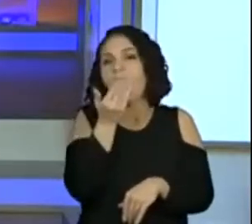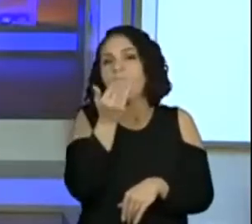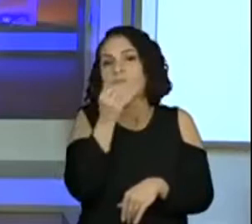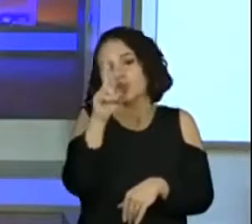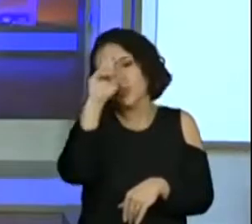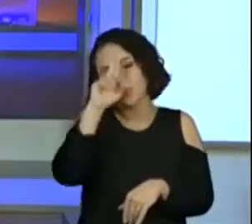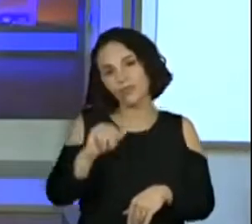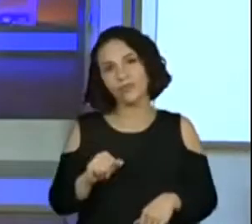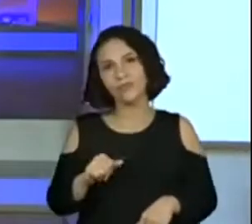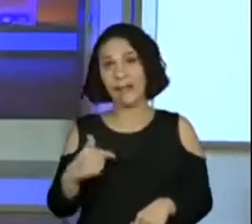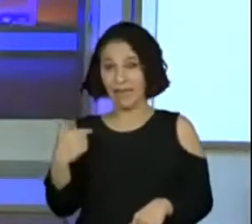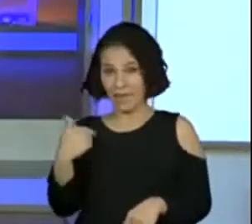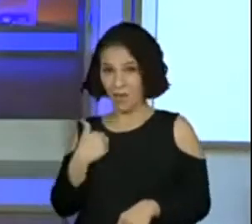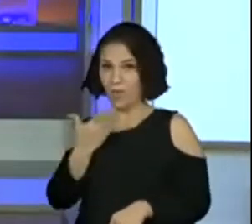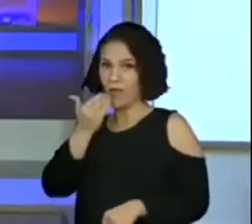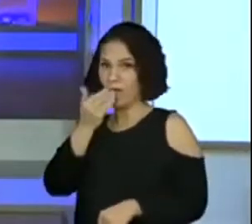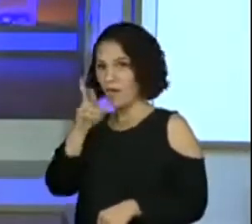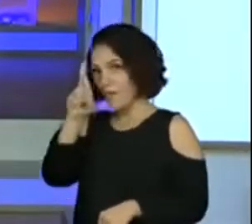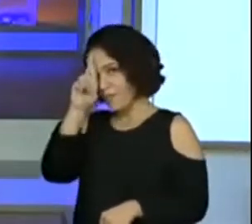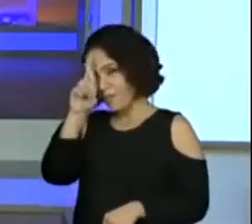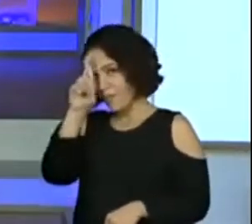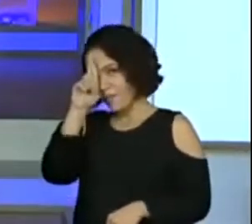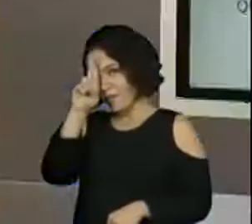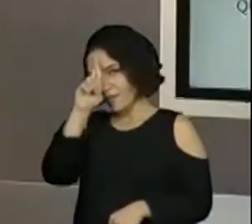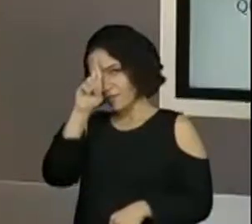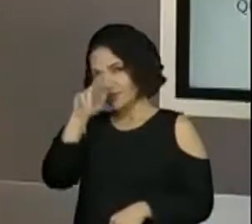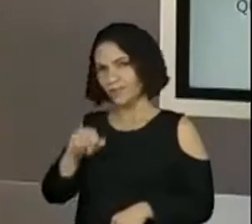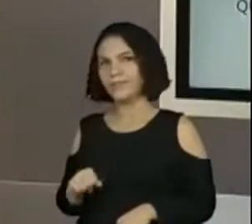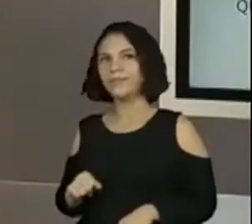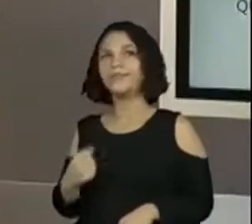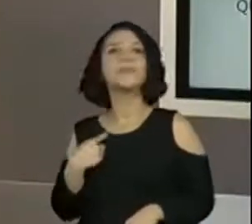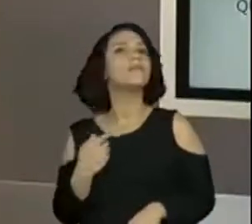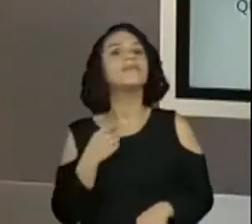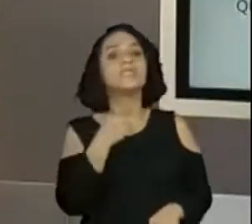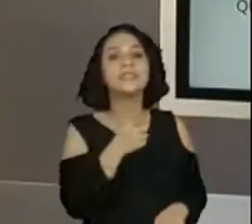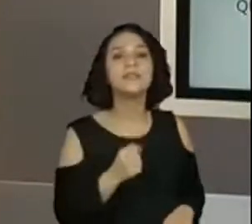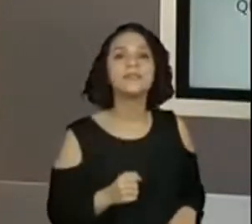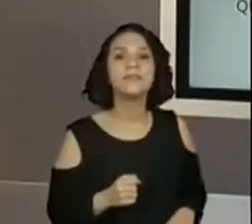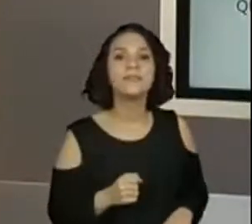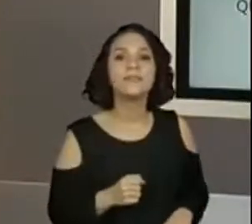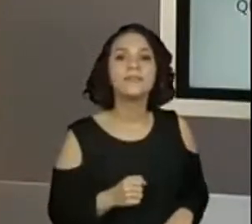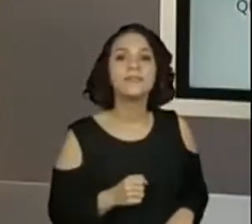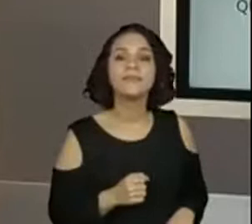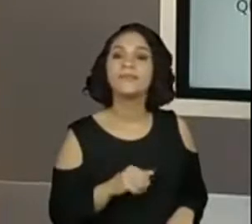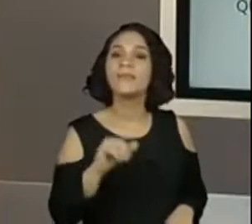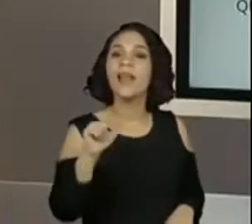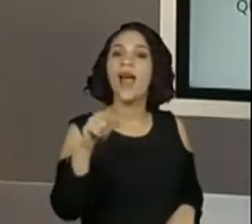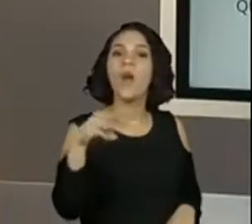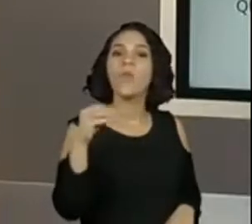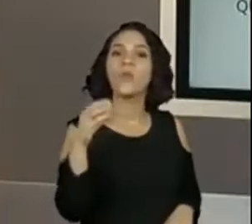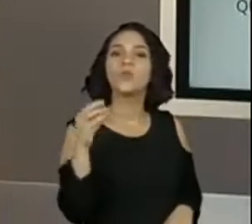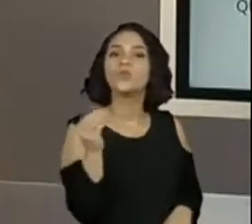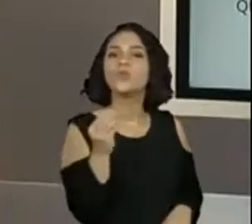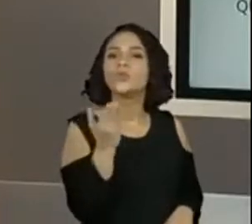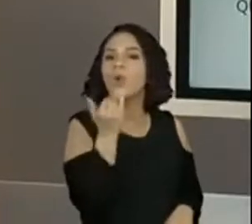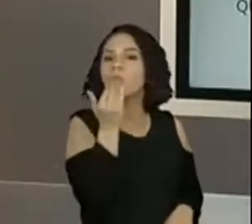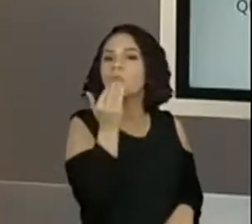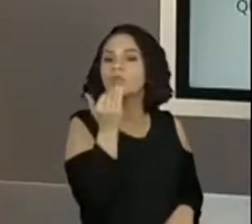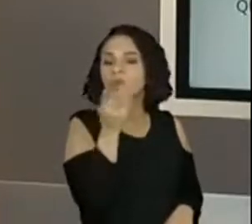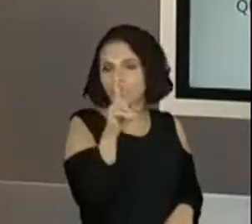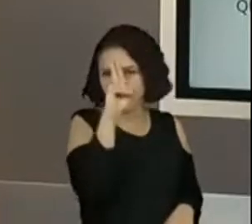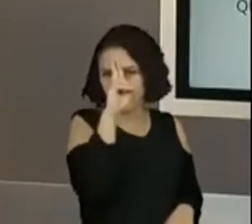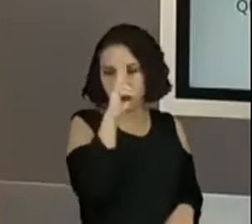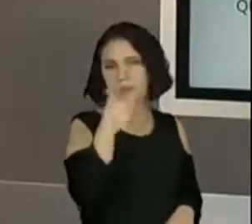almoço meio-dia. Meio-dia. E vocês, que horas vocês almoçam? Eu vou falar que eu almoço às